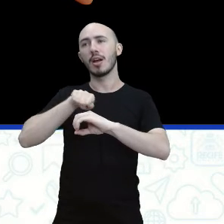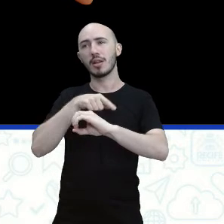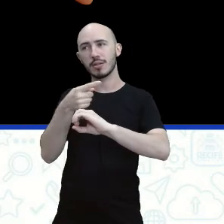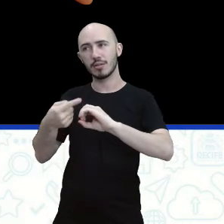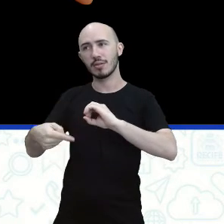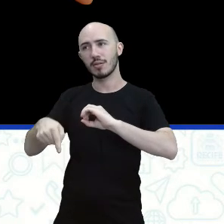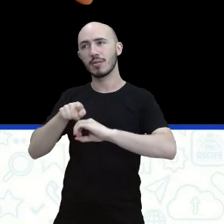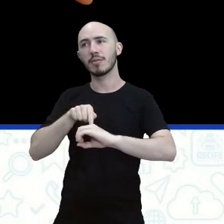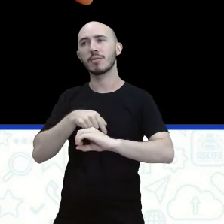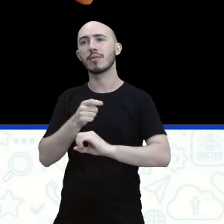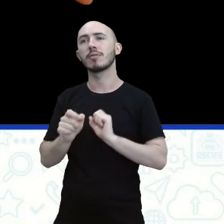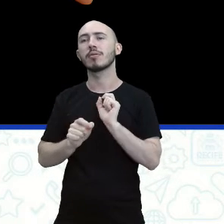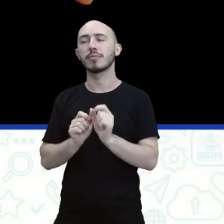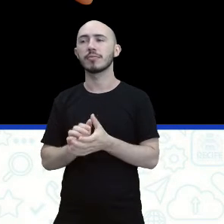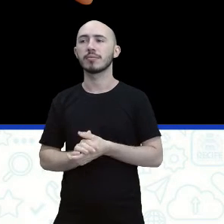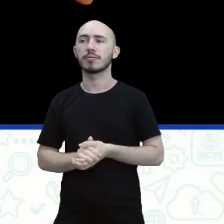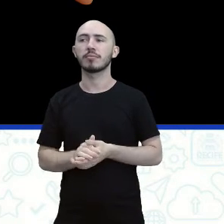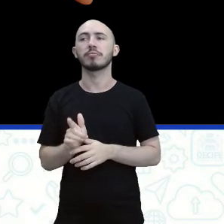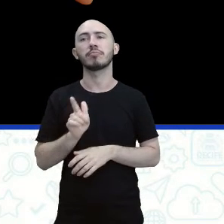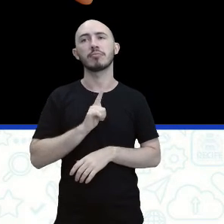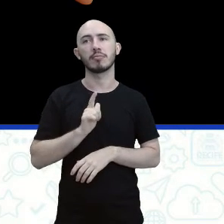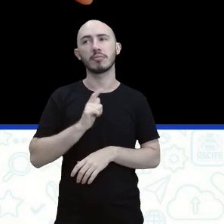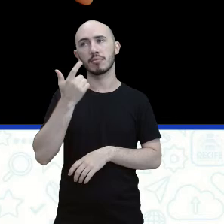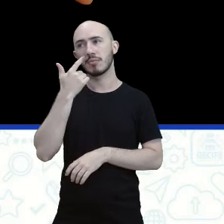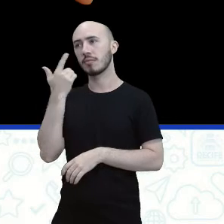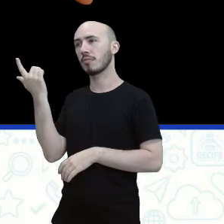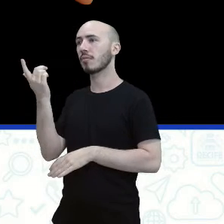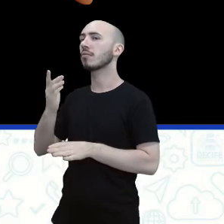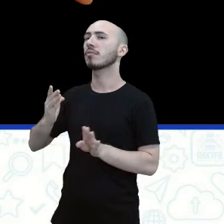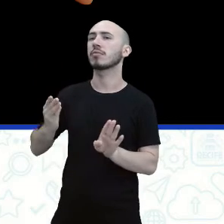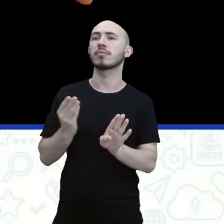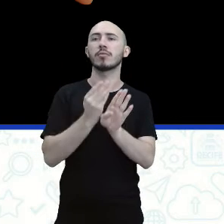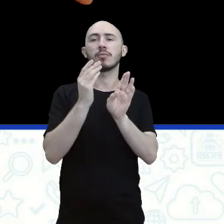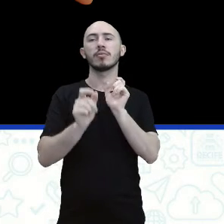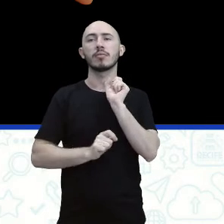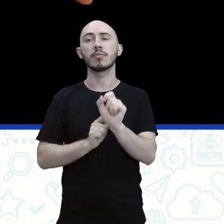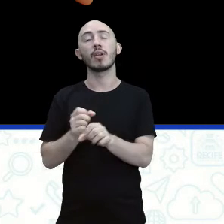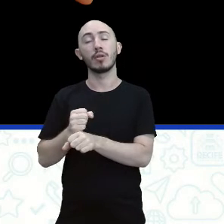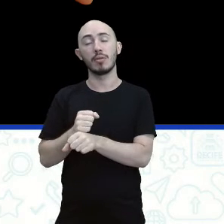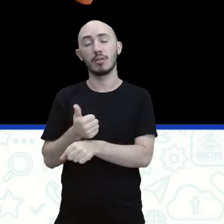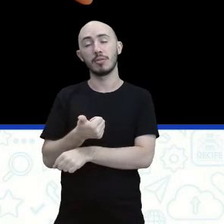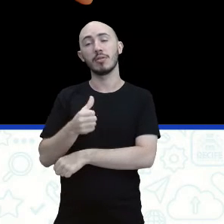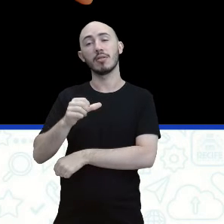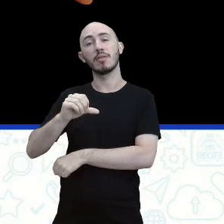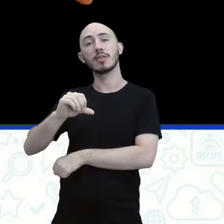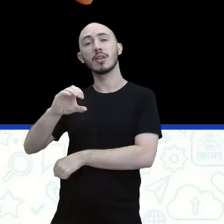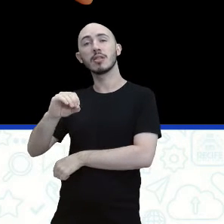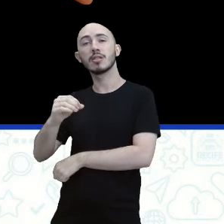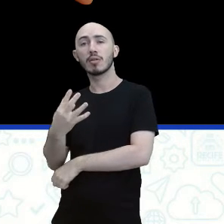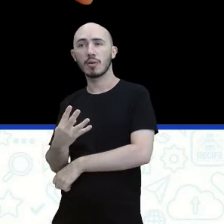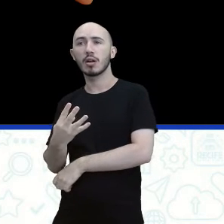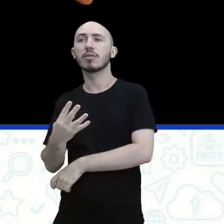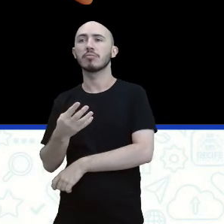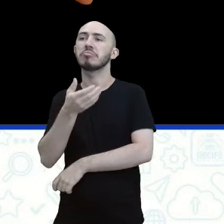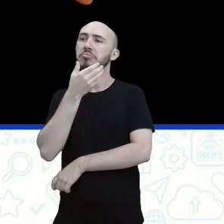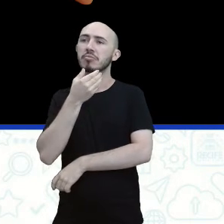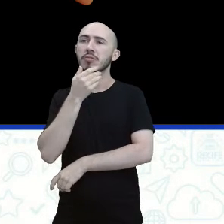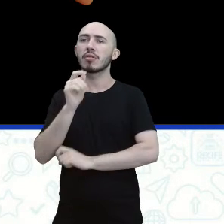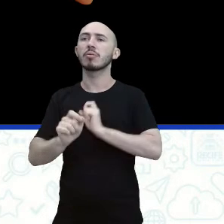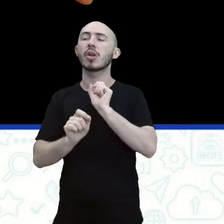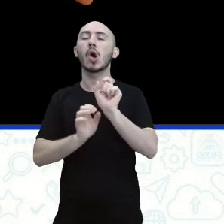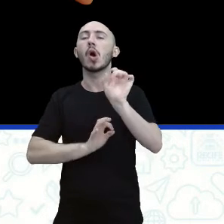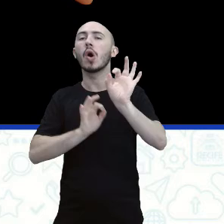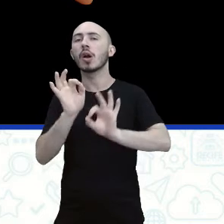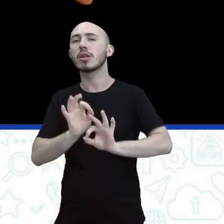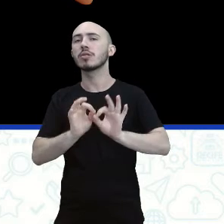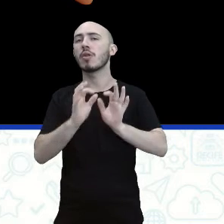né? Então, através dessa descoberta aí do elétron, em 1904, Thomson foi lá,